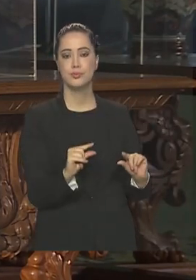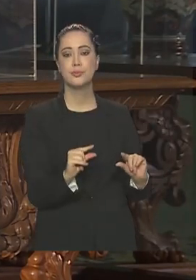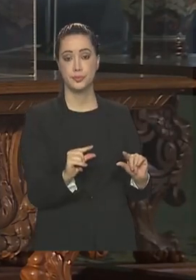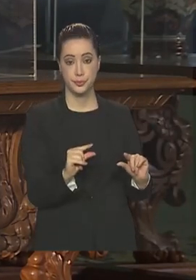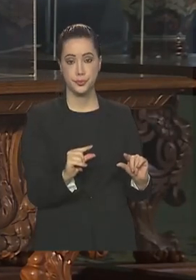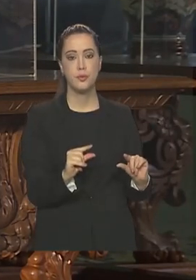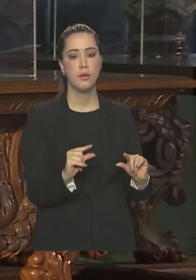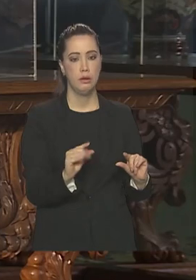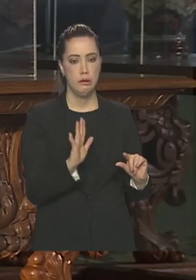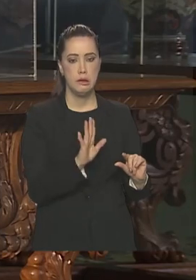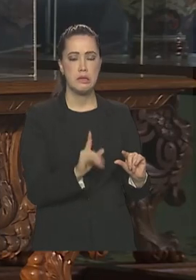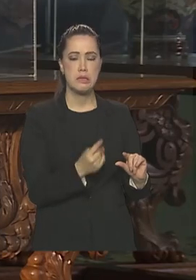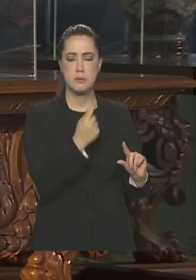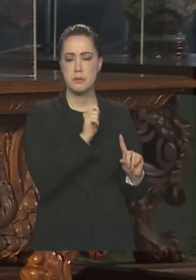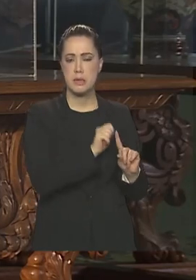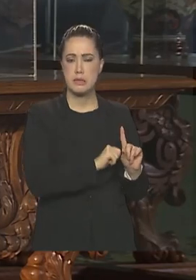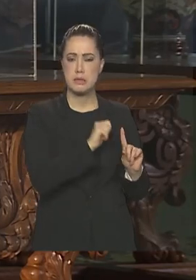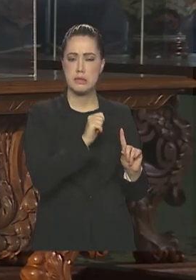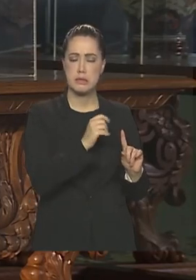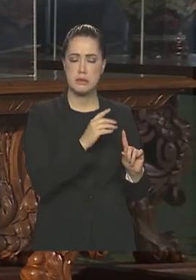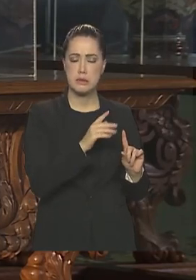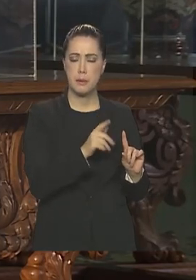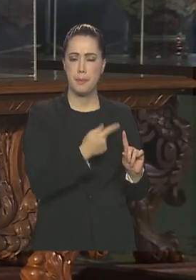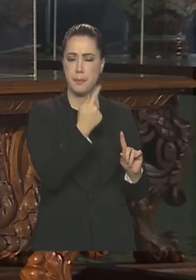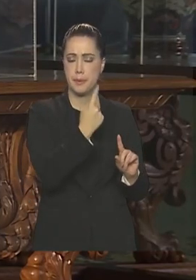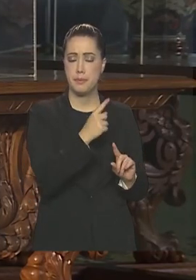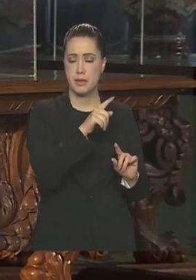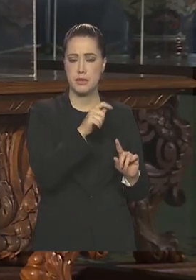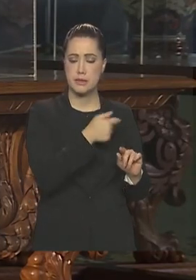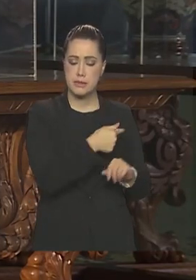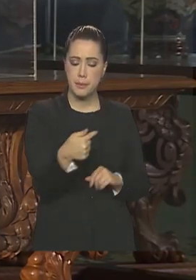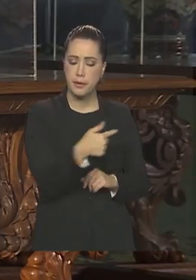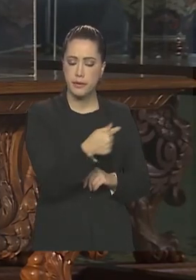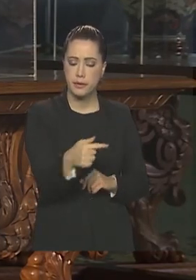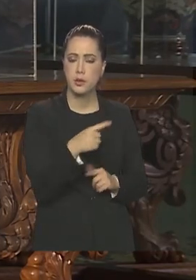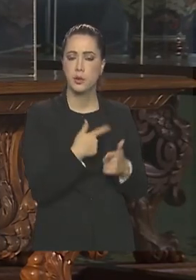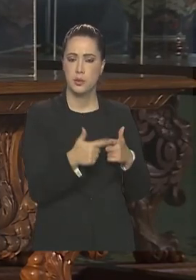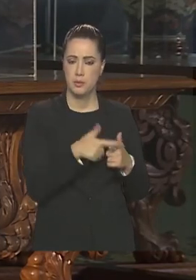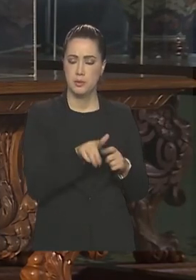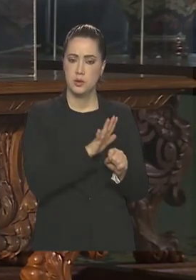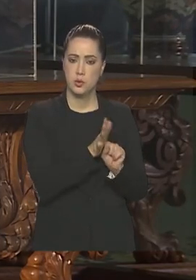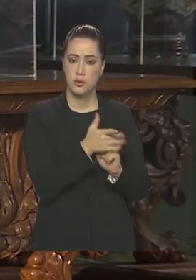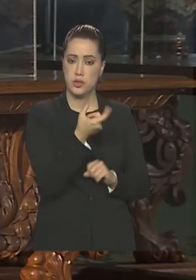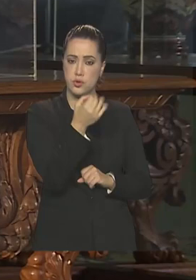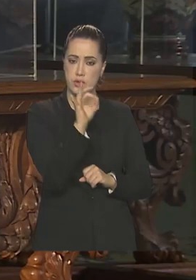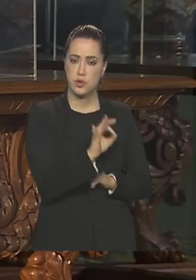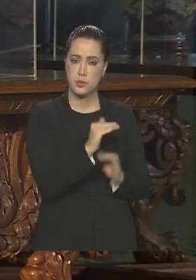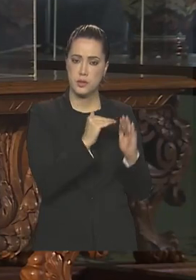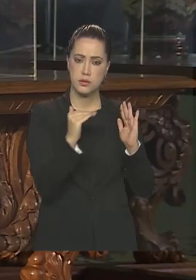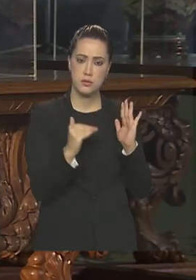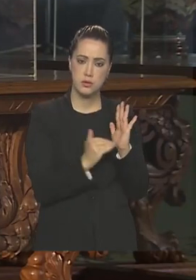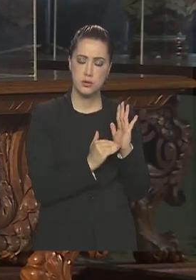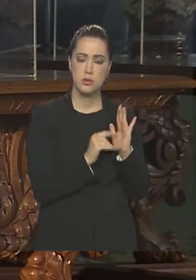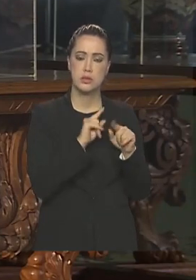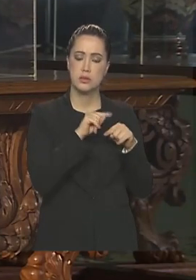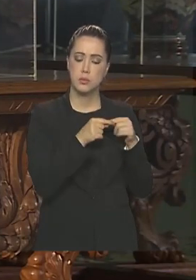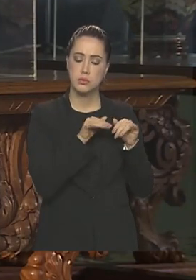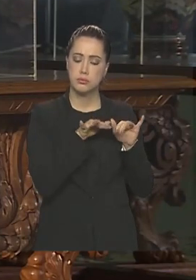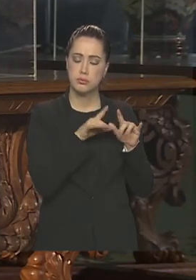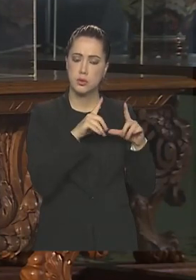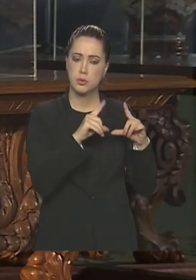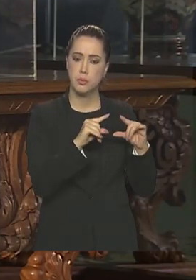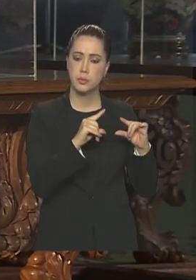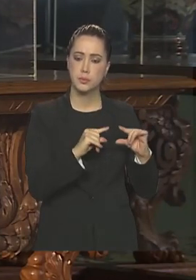consumo. Nas primeiras semanas da pandemia, chegamos a 20% de redução e depois foi se reduzindo, diminuindo